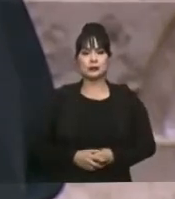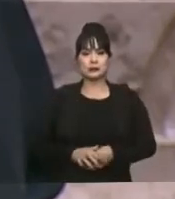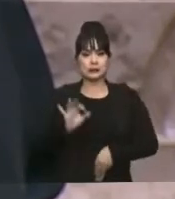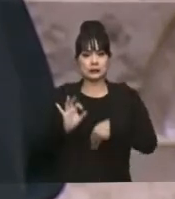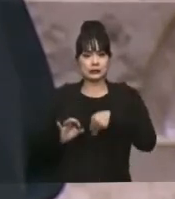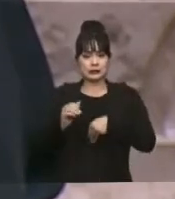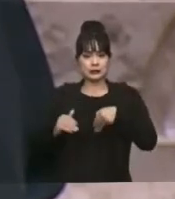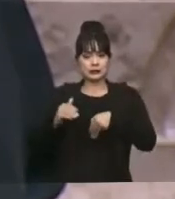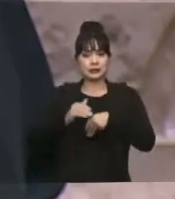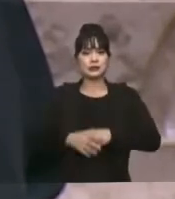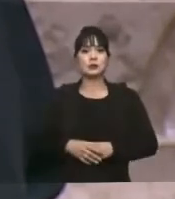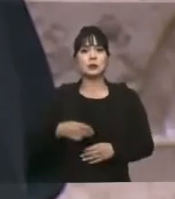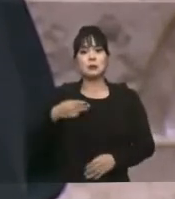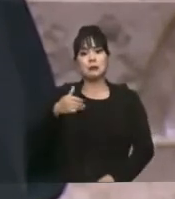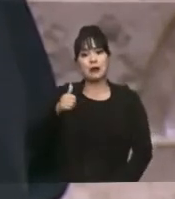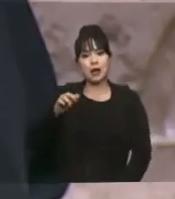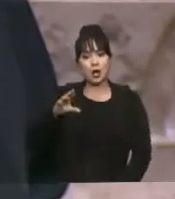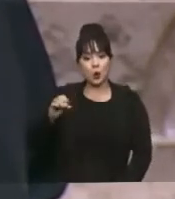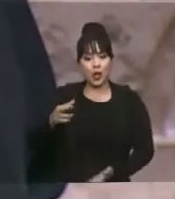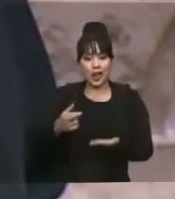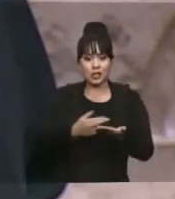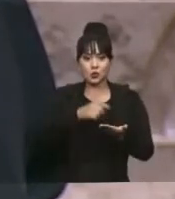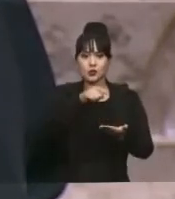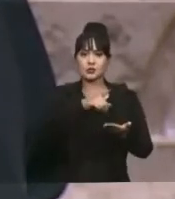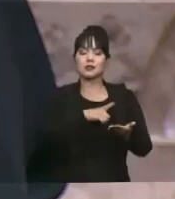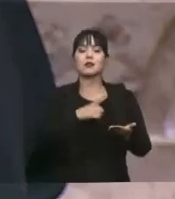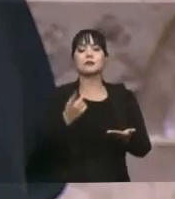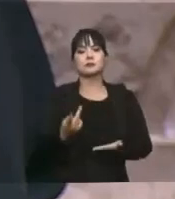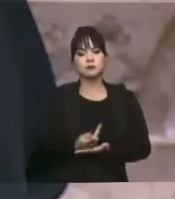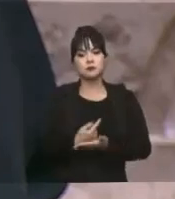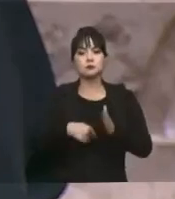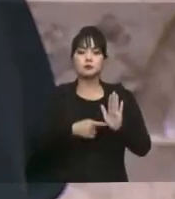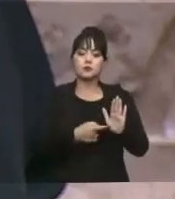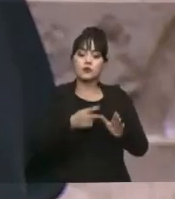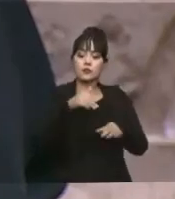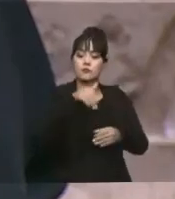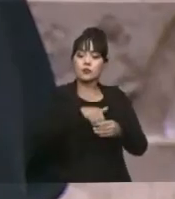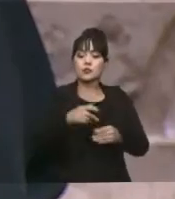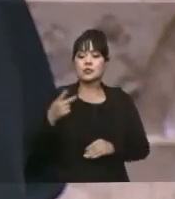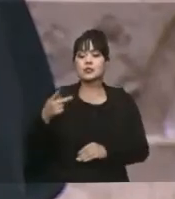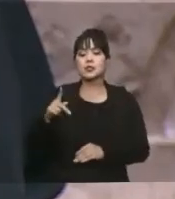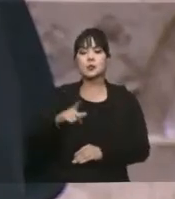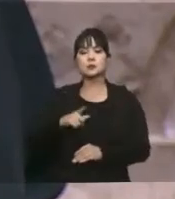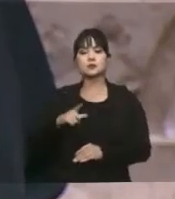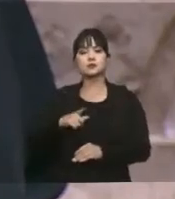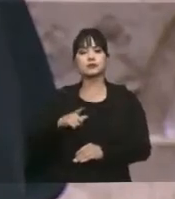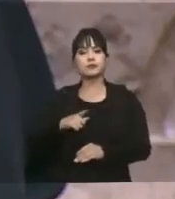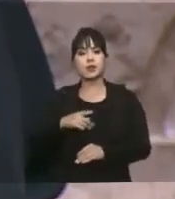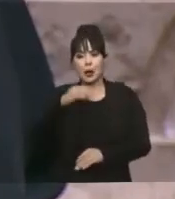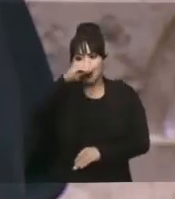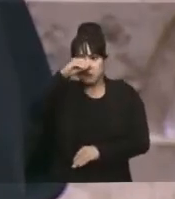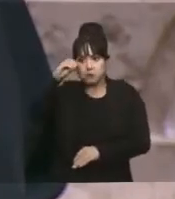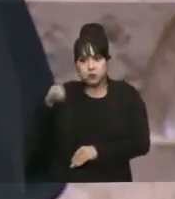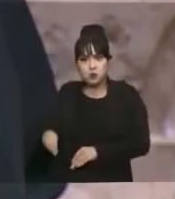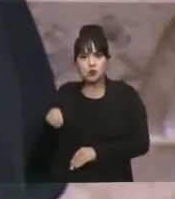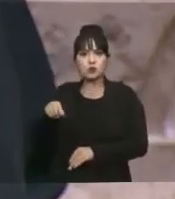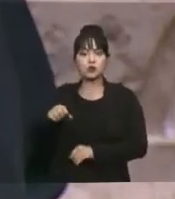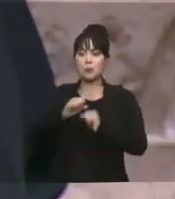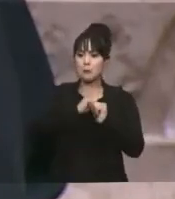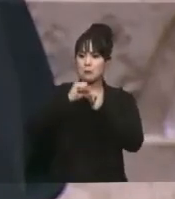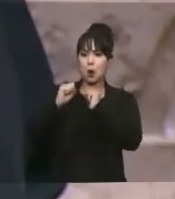Marco Aurélio de Mello, relator do caso, registrou em seu voto que a medida configuraria abuso de poder e